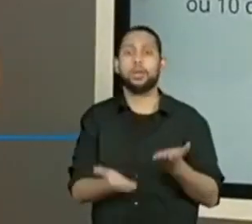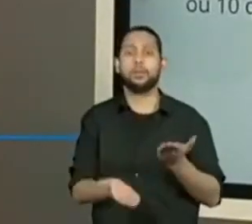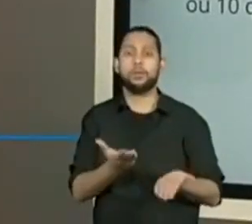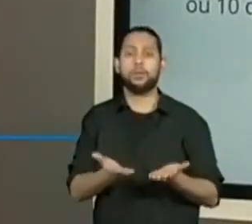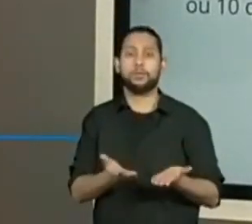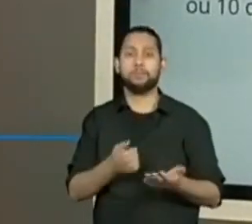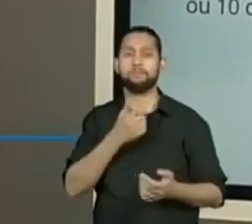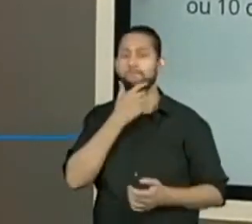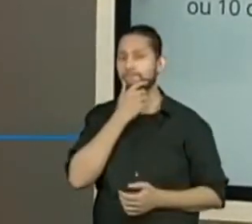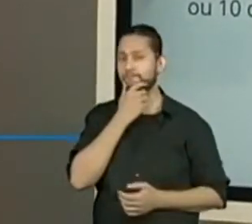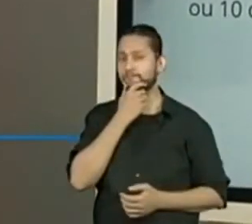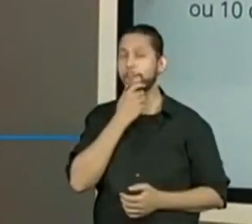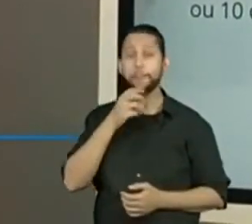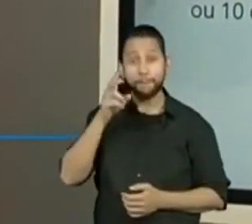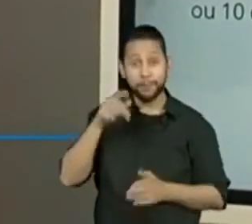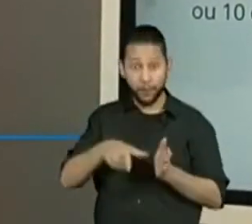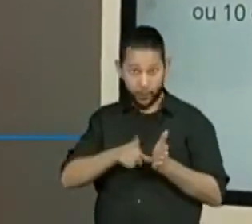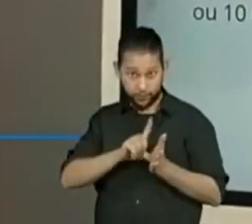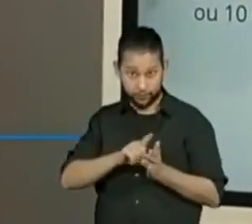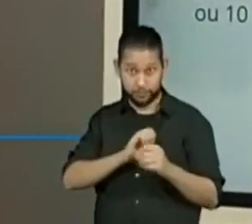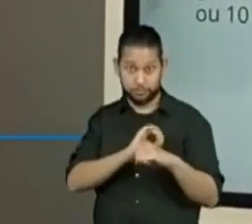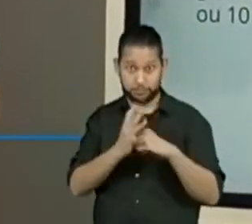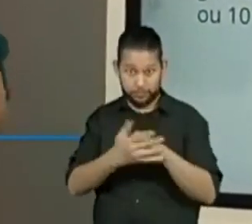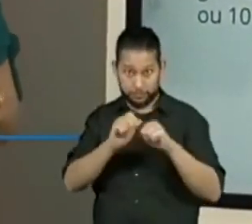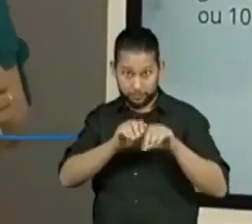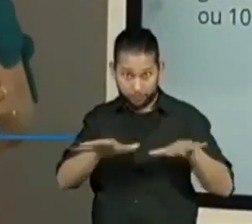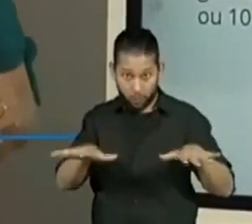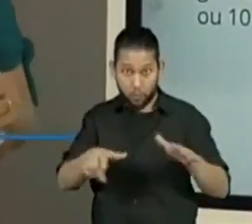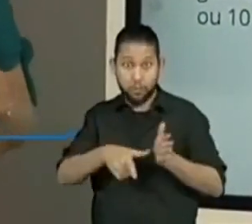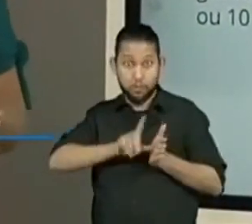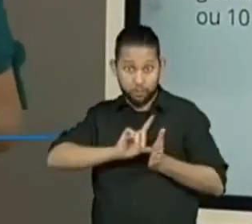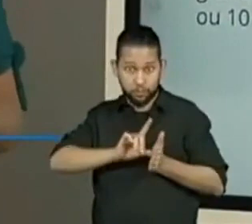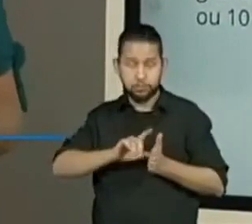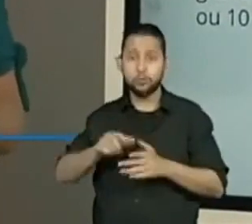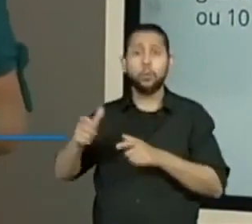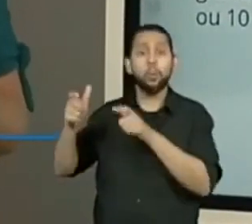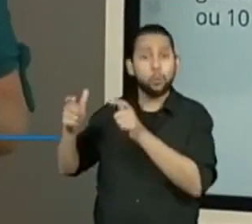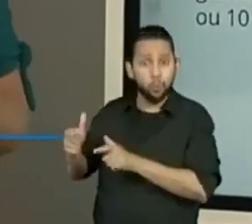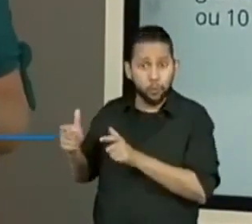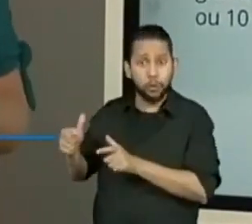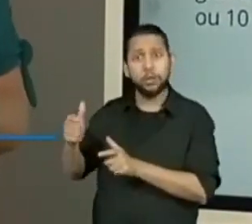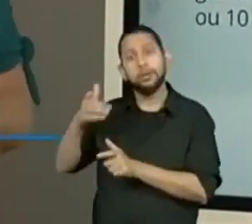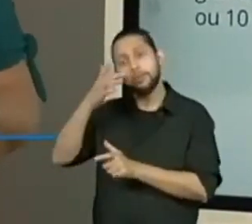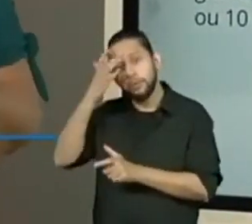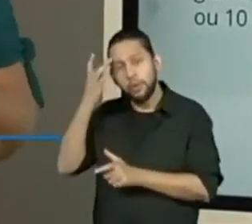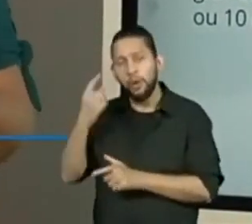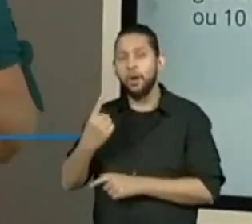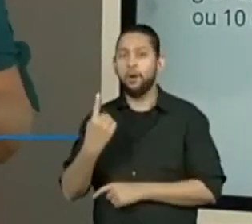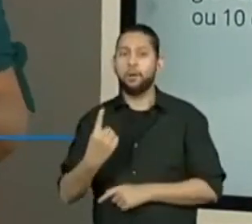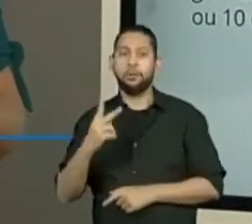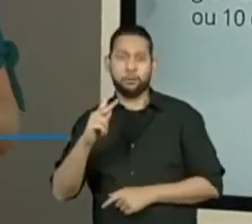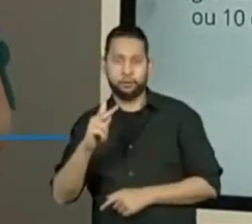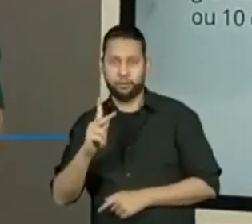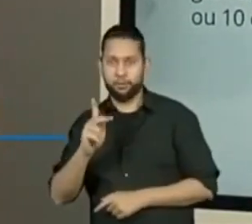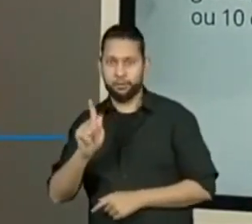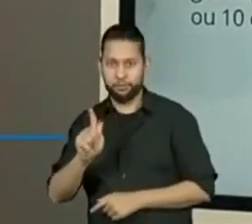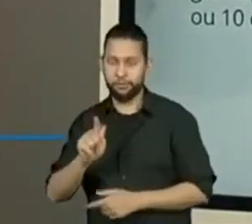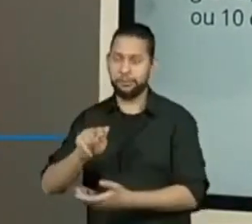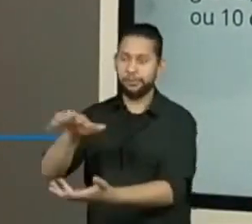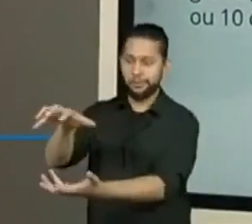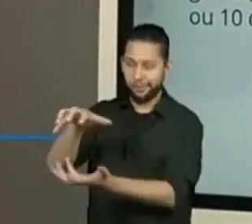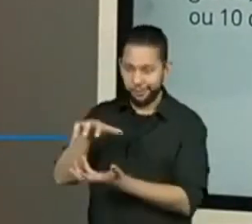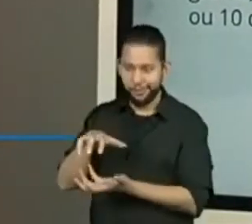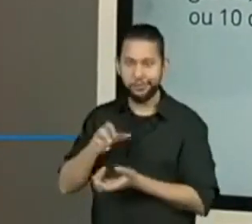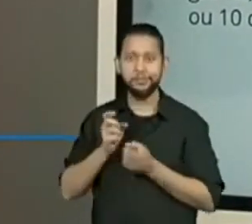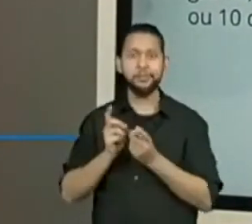ainda encontramos em alguns lugares Mas algumas Que tantas já começaram com essa prática não se vende